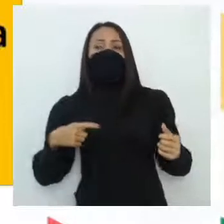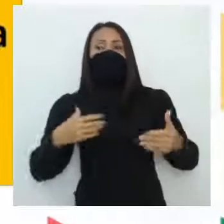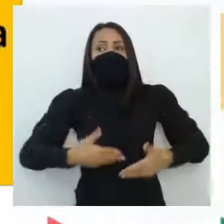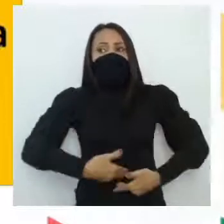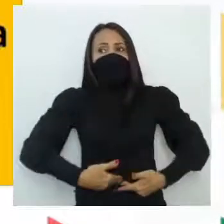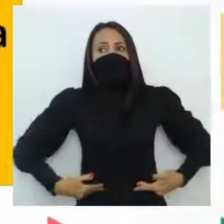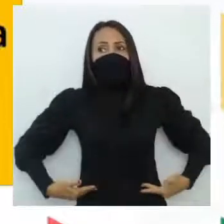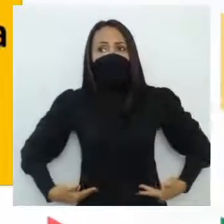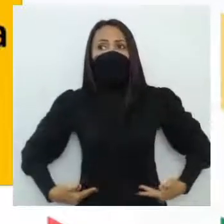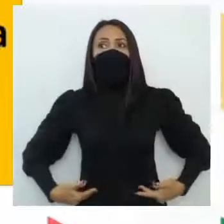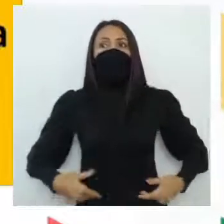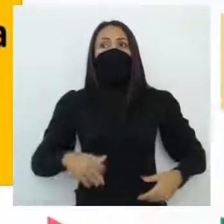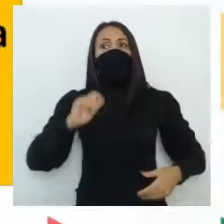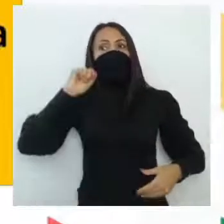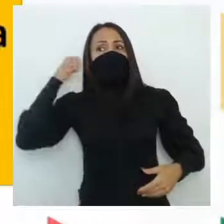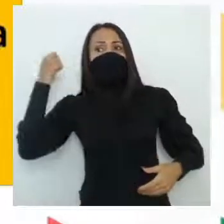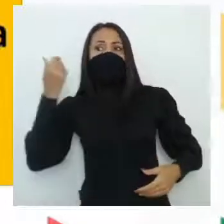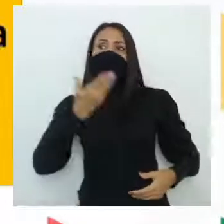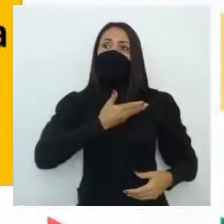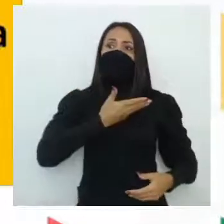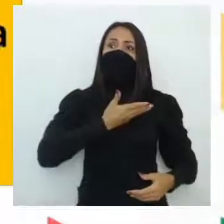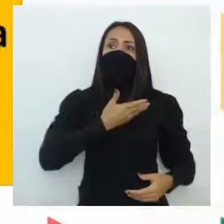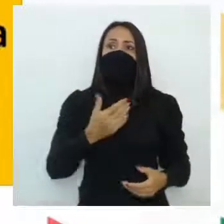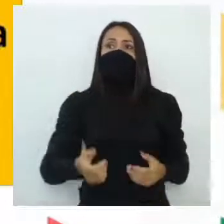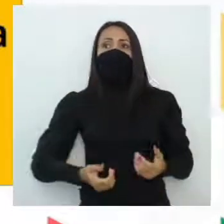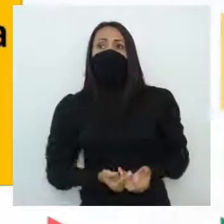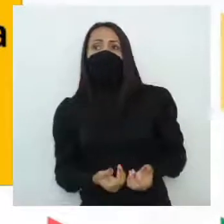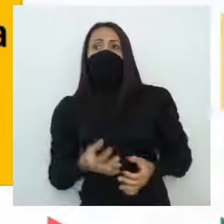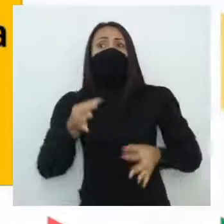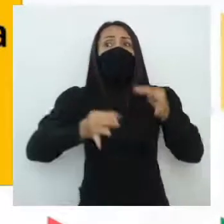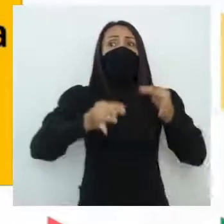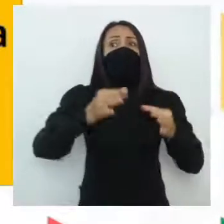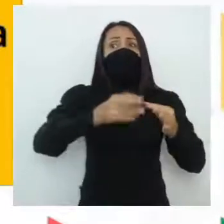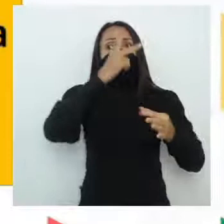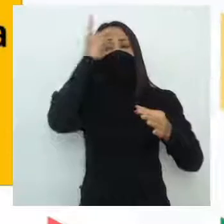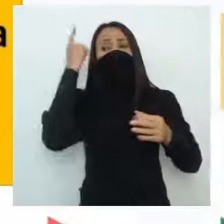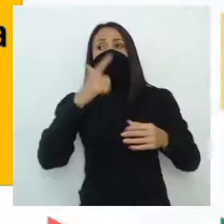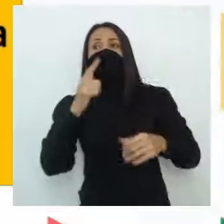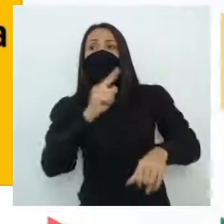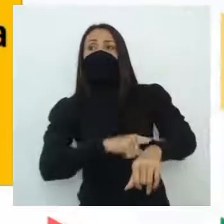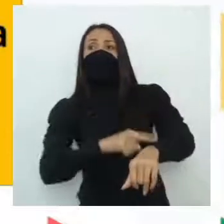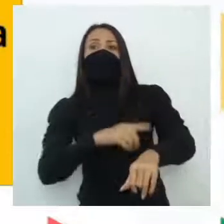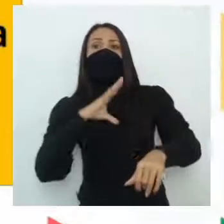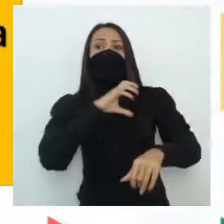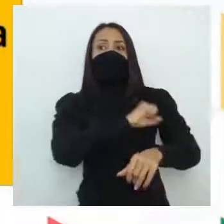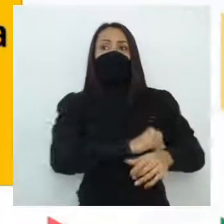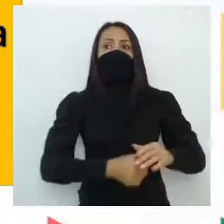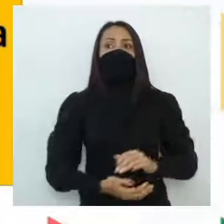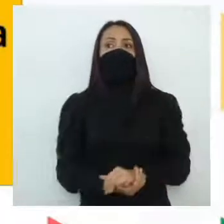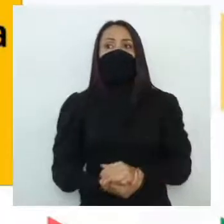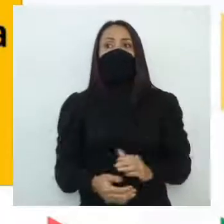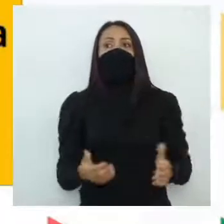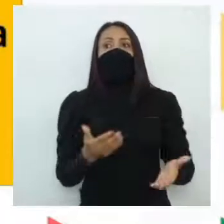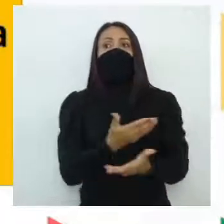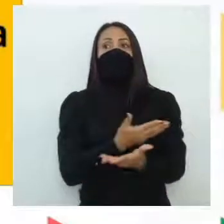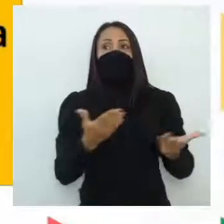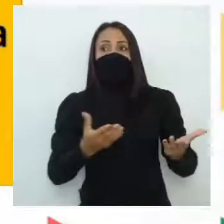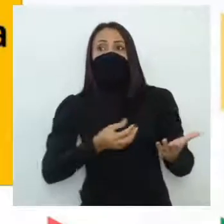de amizade. Quem julga as pessoas não tem tempo para amá-las. Enquanto estiver